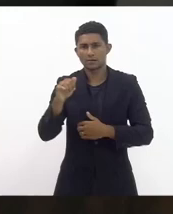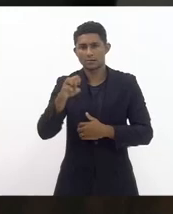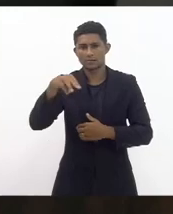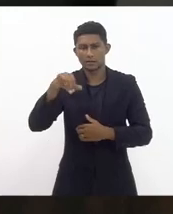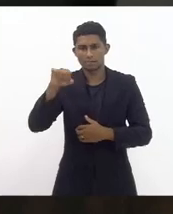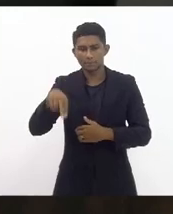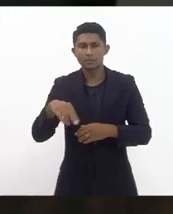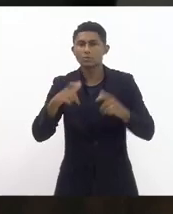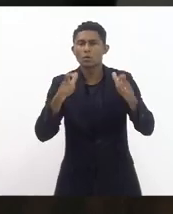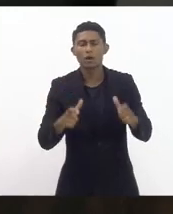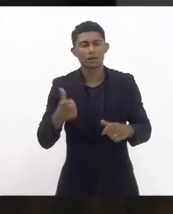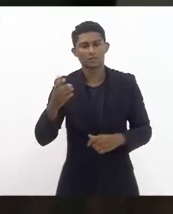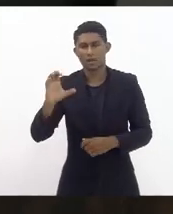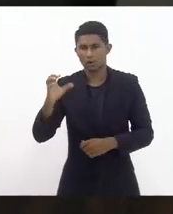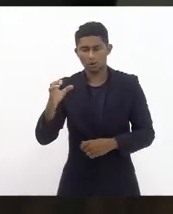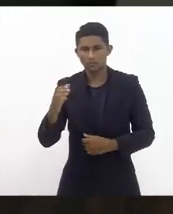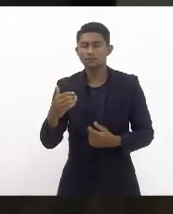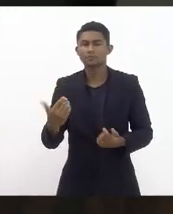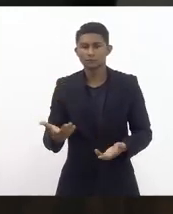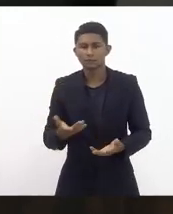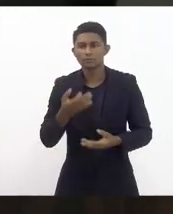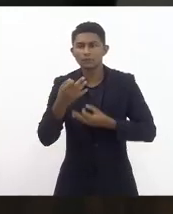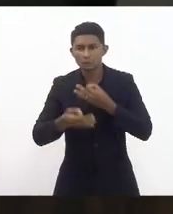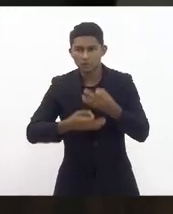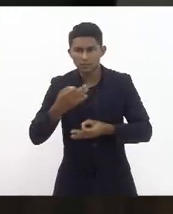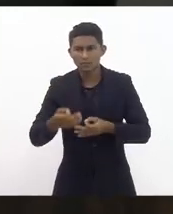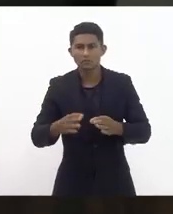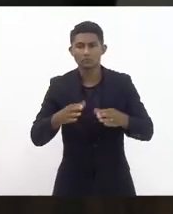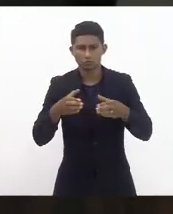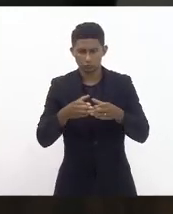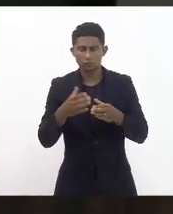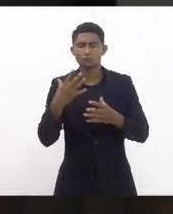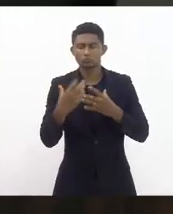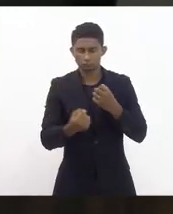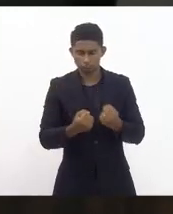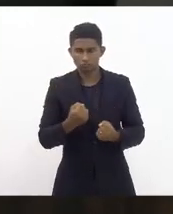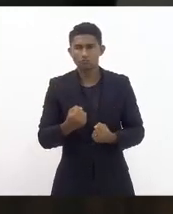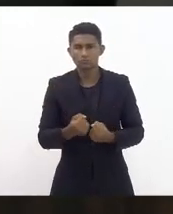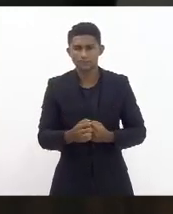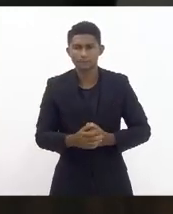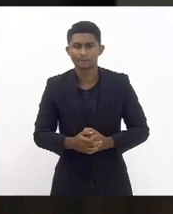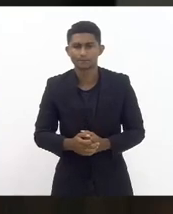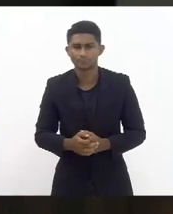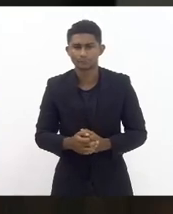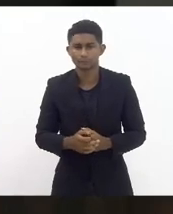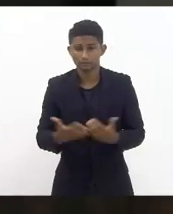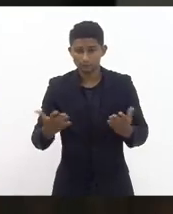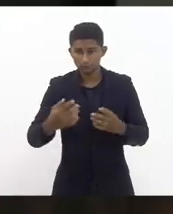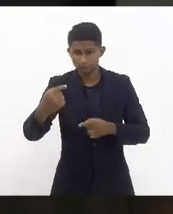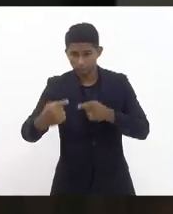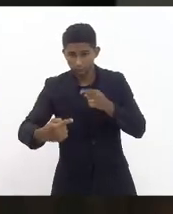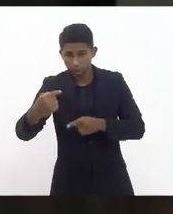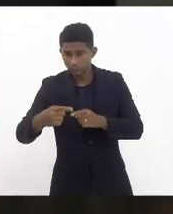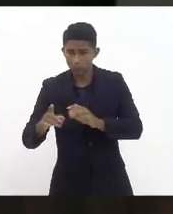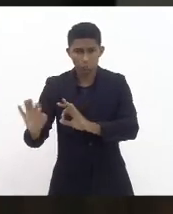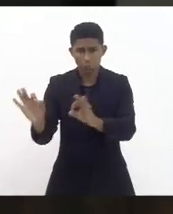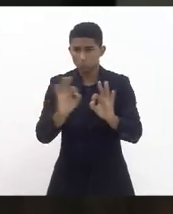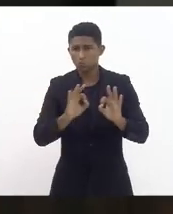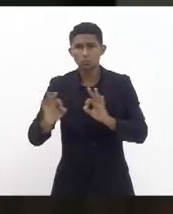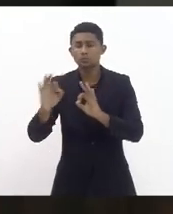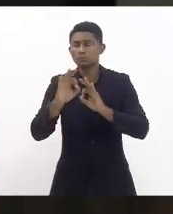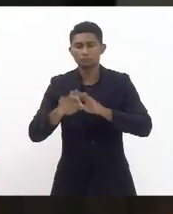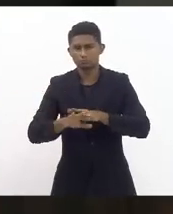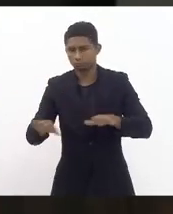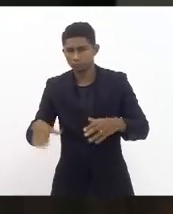município de Niterói. Parecer da Comissão de Indicação Legislativa favorável, deputado Alexandre Knoploch. Em discussão, não havendo quem queira discutir,